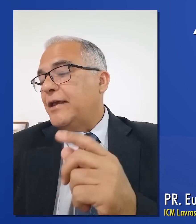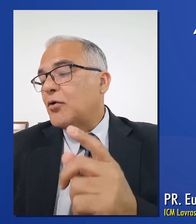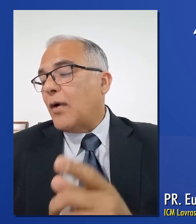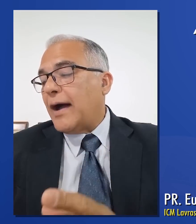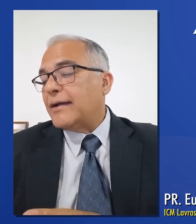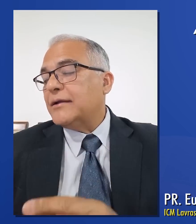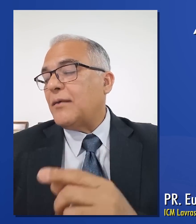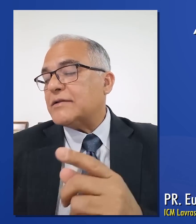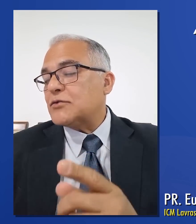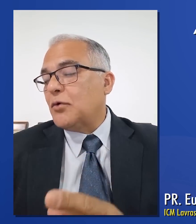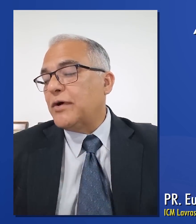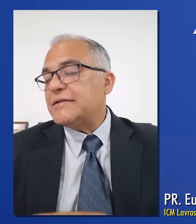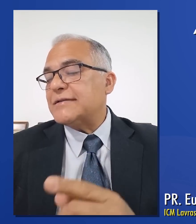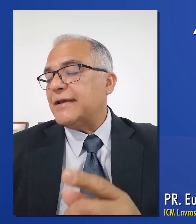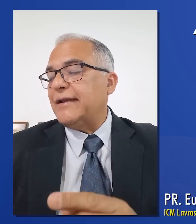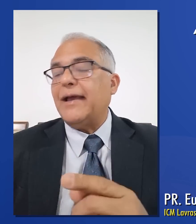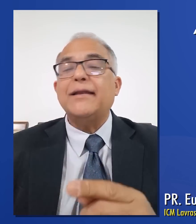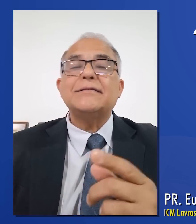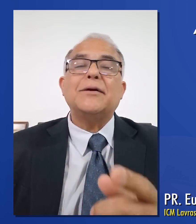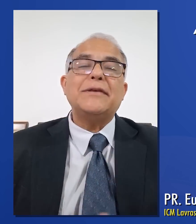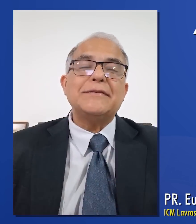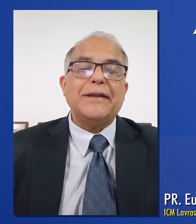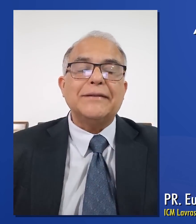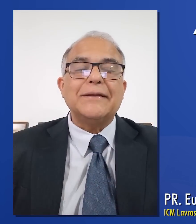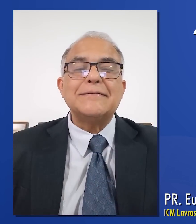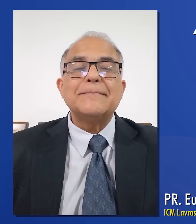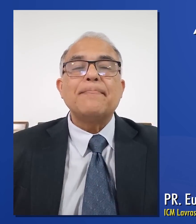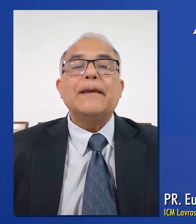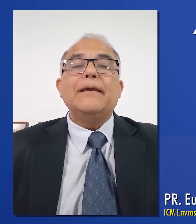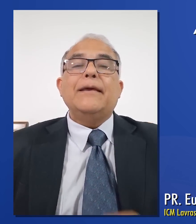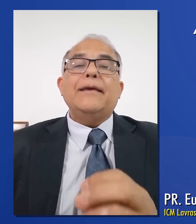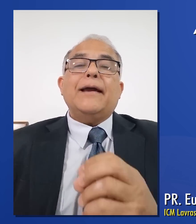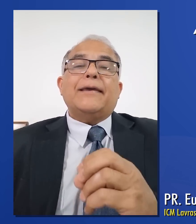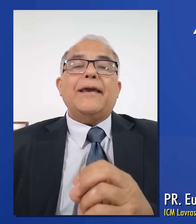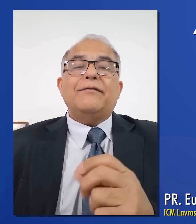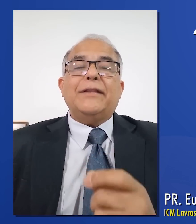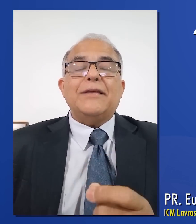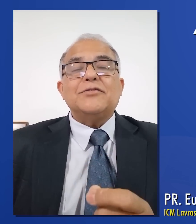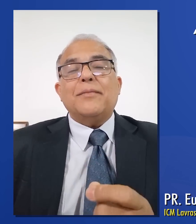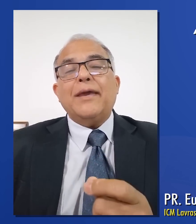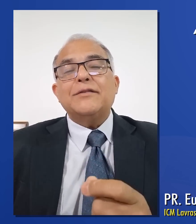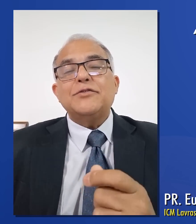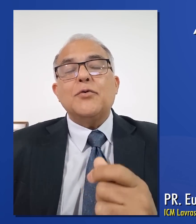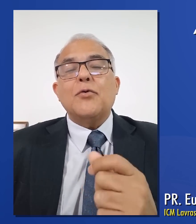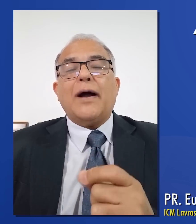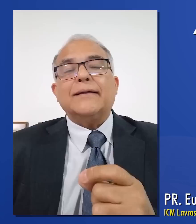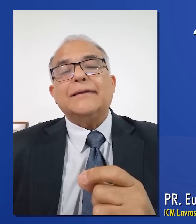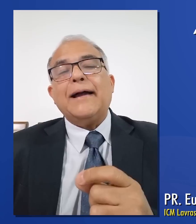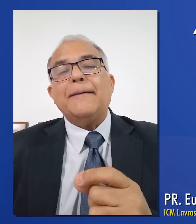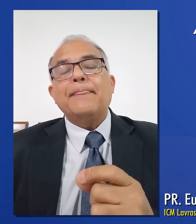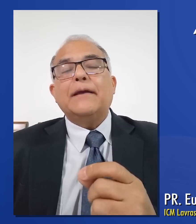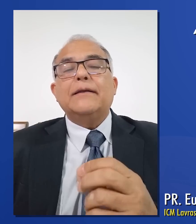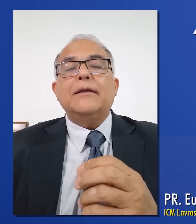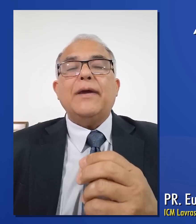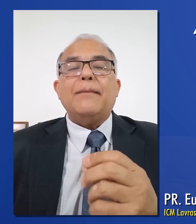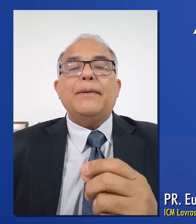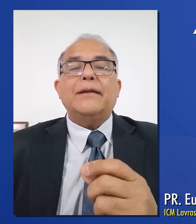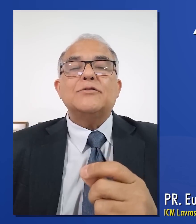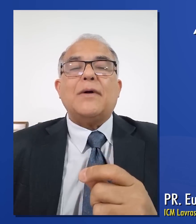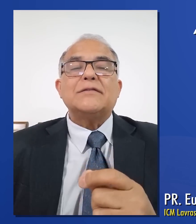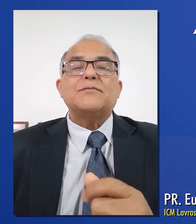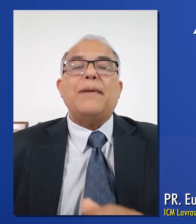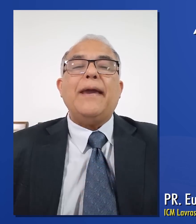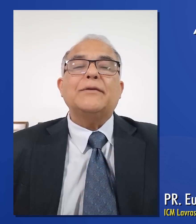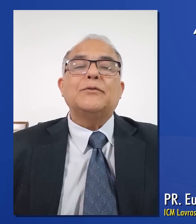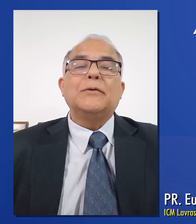assim, e guardam as coisas que nela estão escritas. E aqui, evidentemente, o guardar não é